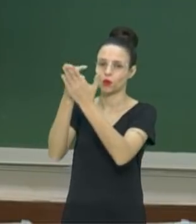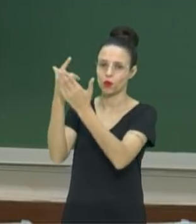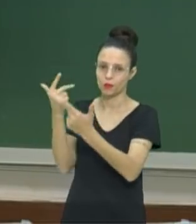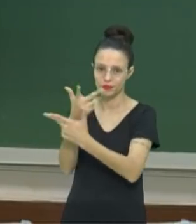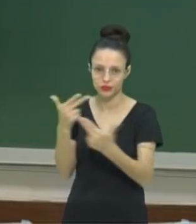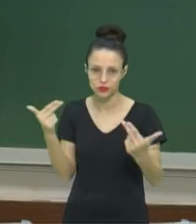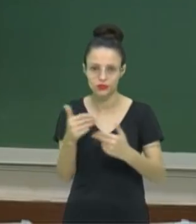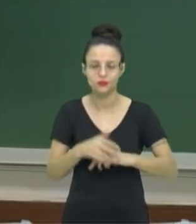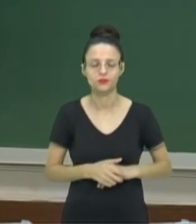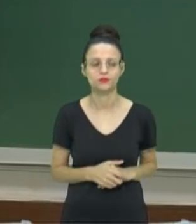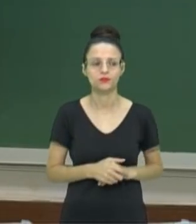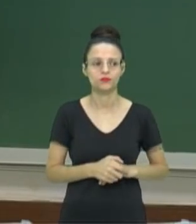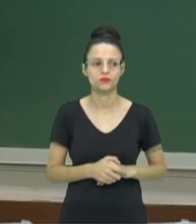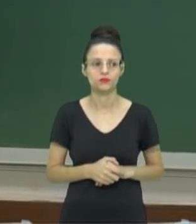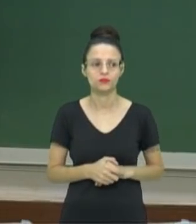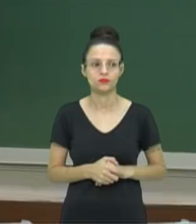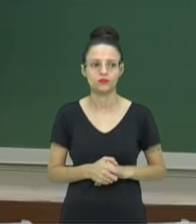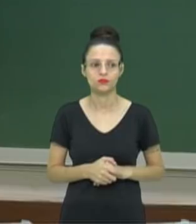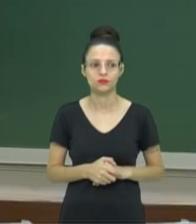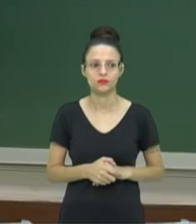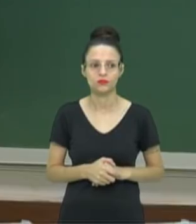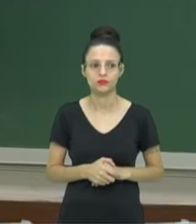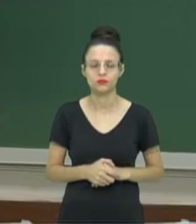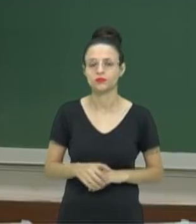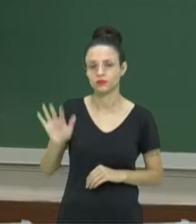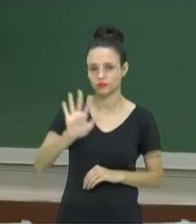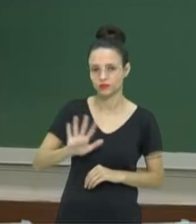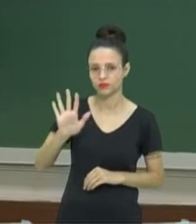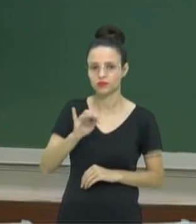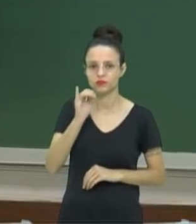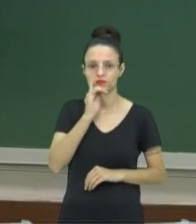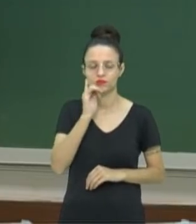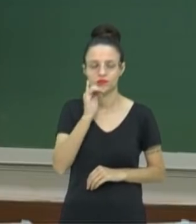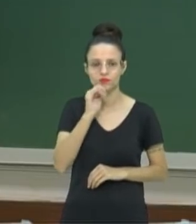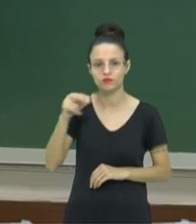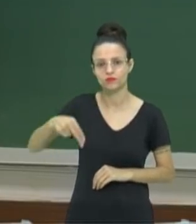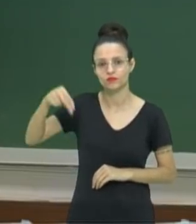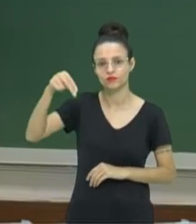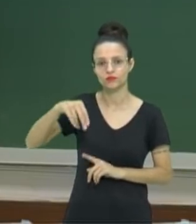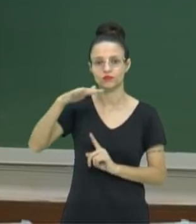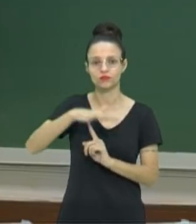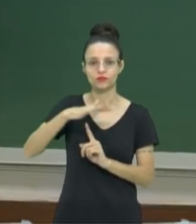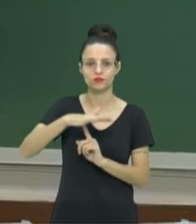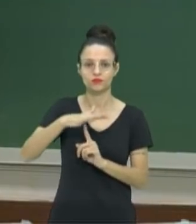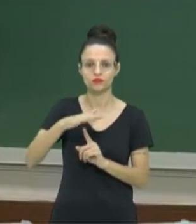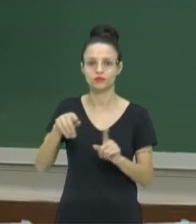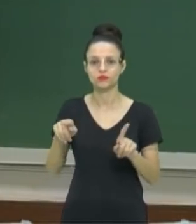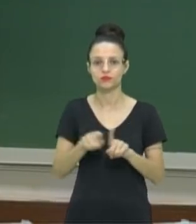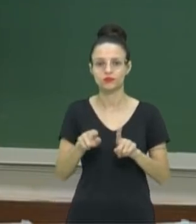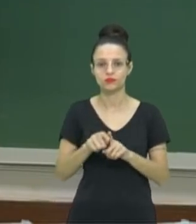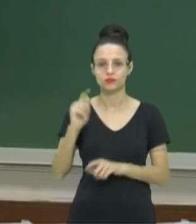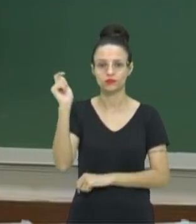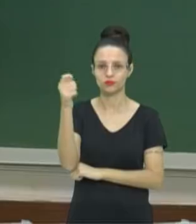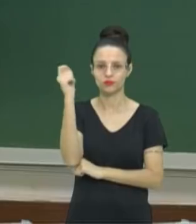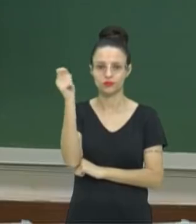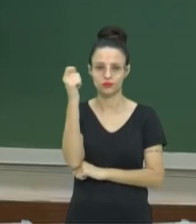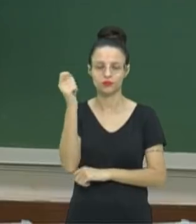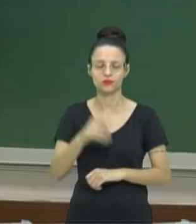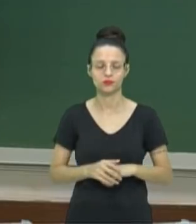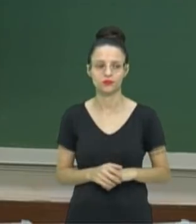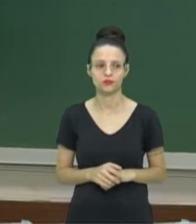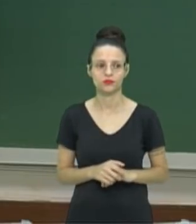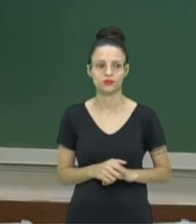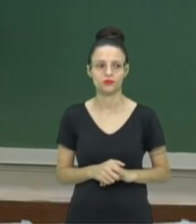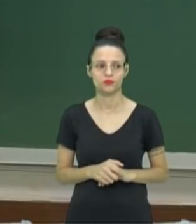de consumo. Ainda vamos ter algumas áreas ali, como áreas do interior do Paraná e do Rio Grande do Sul,